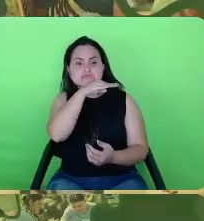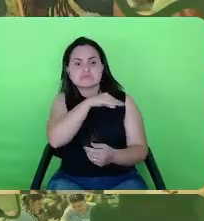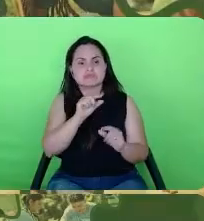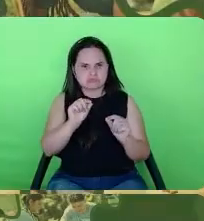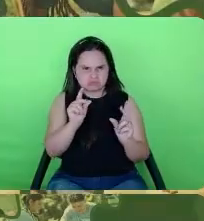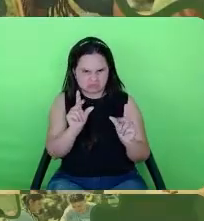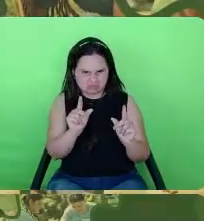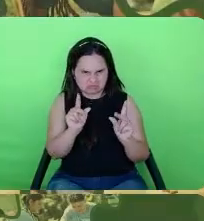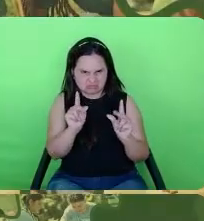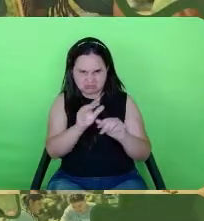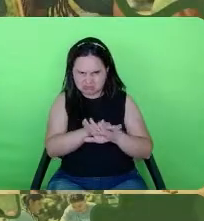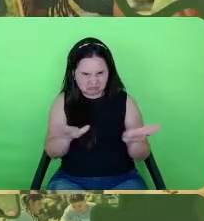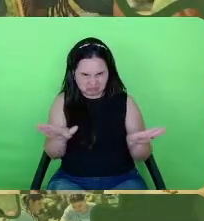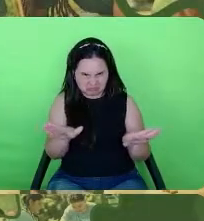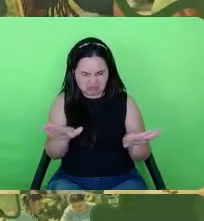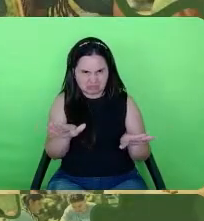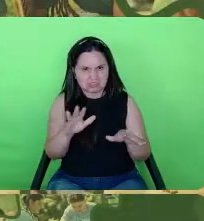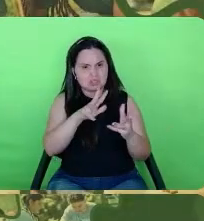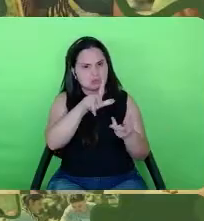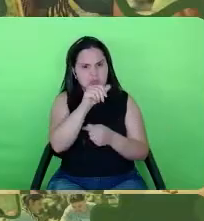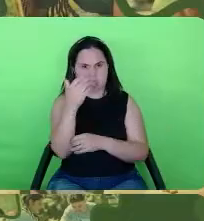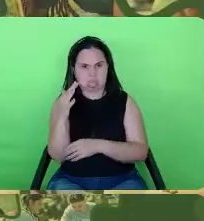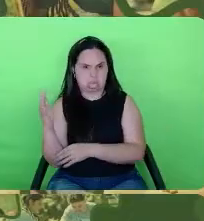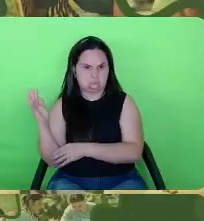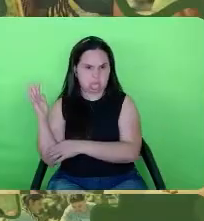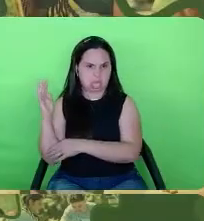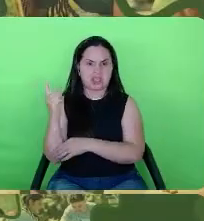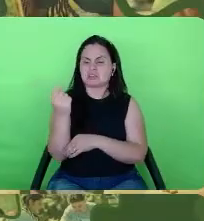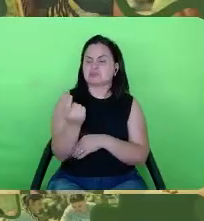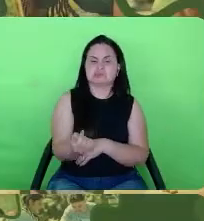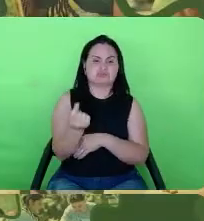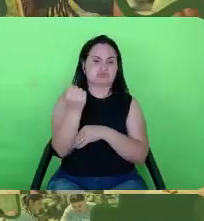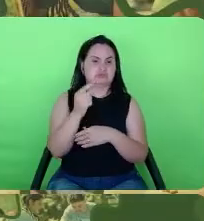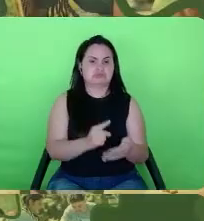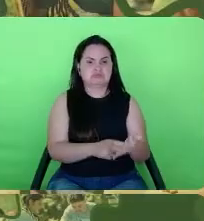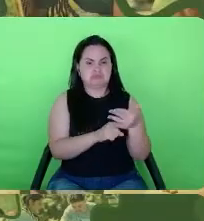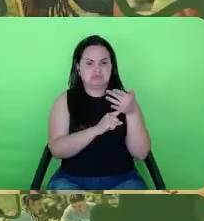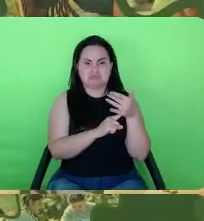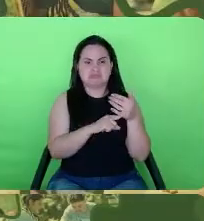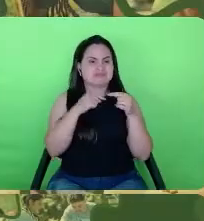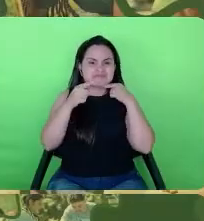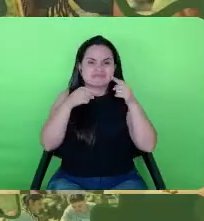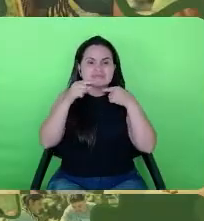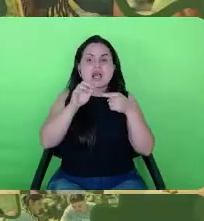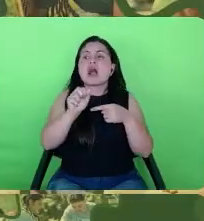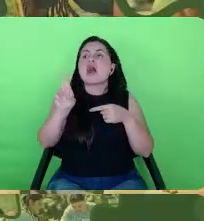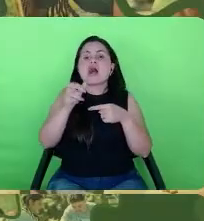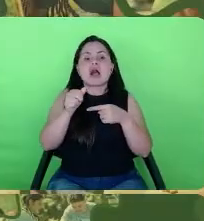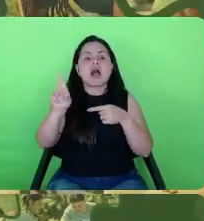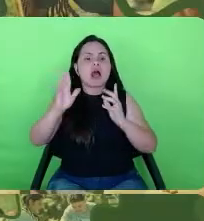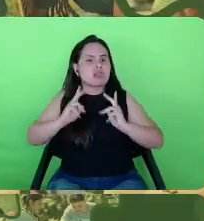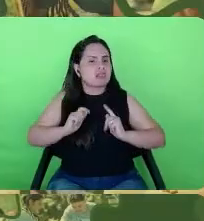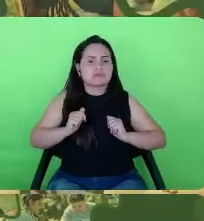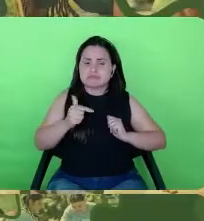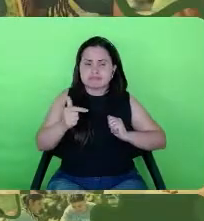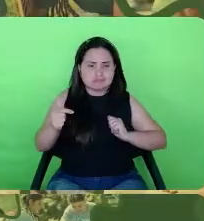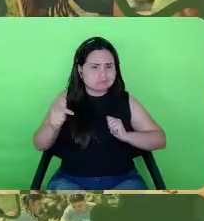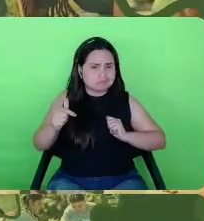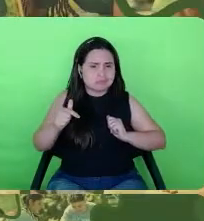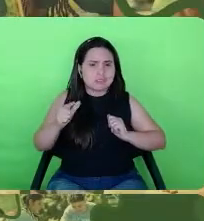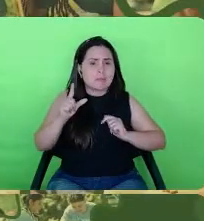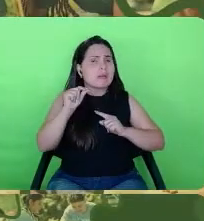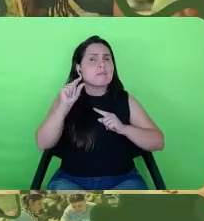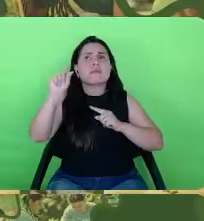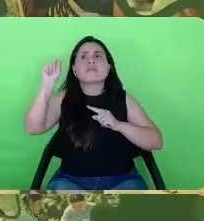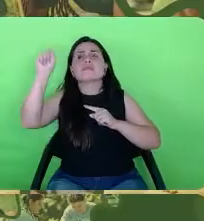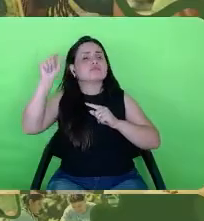dinheiro? É um planeta poluído, pessoas cheias de dinheiro, tecnologia e que não conseguem respirar puro, que nunca mais escutam os